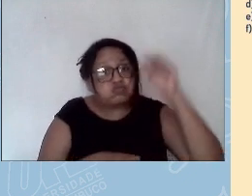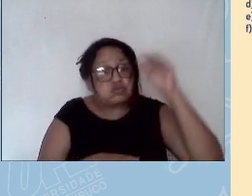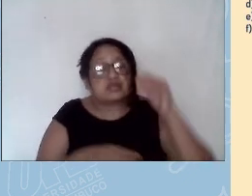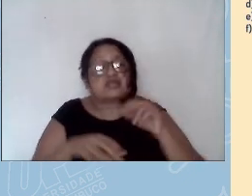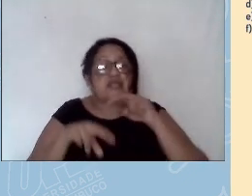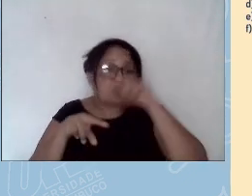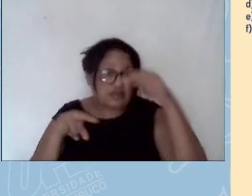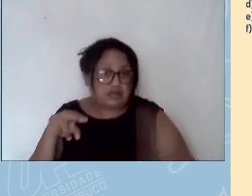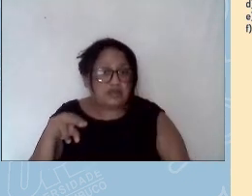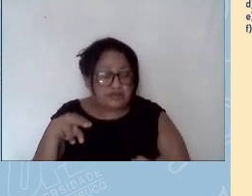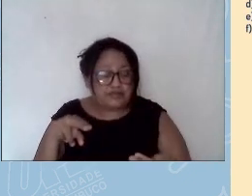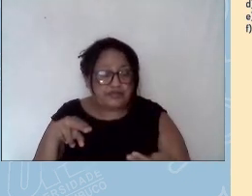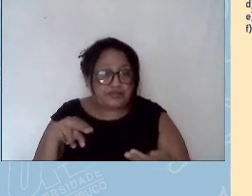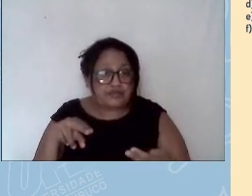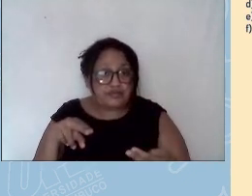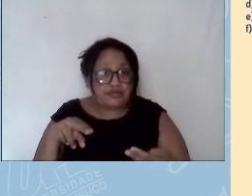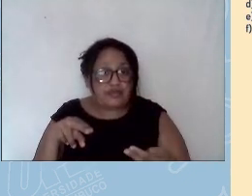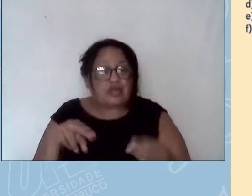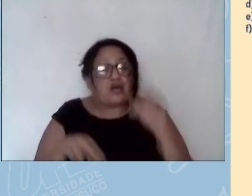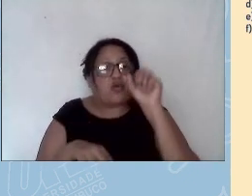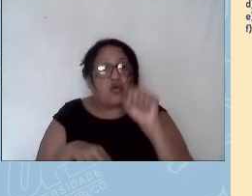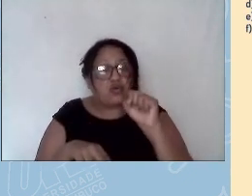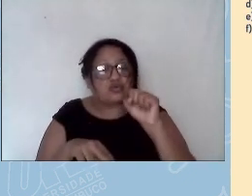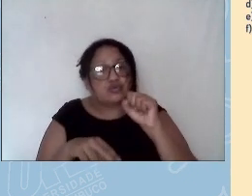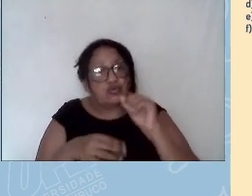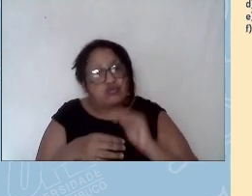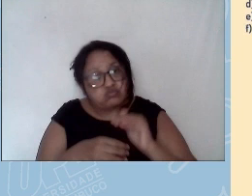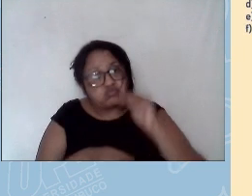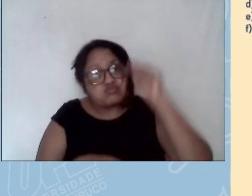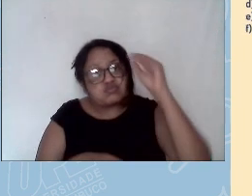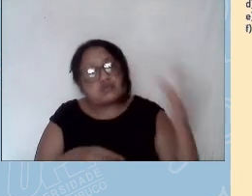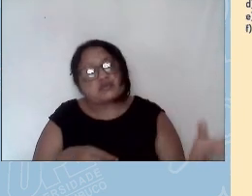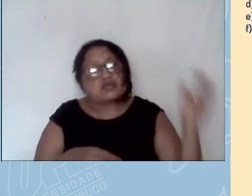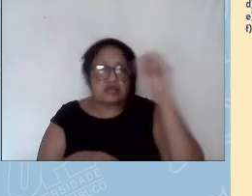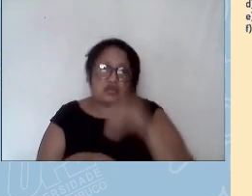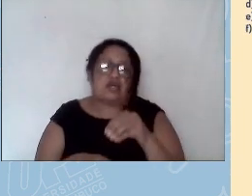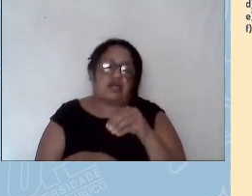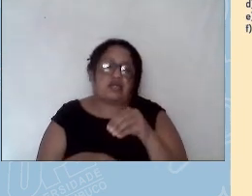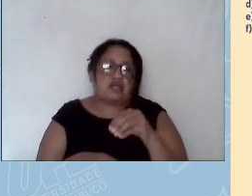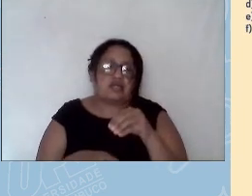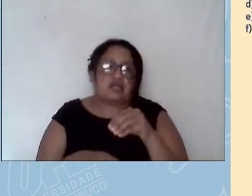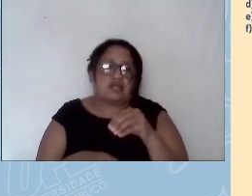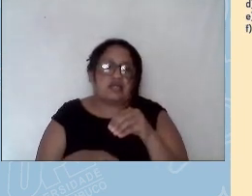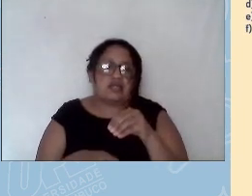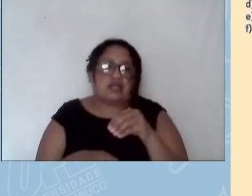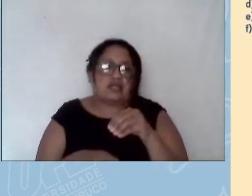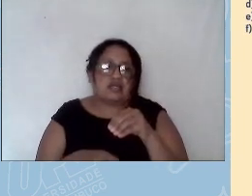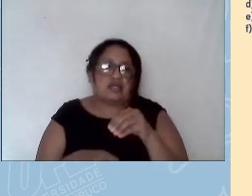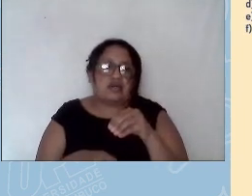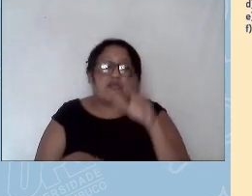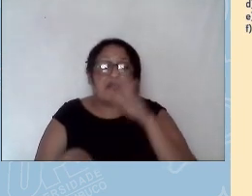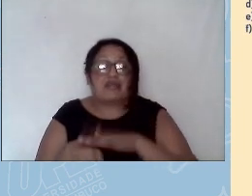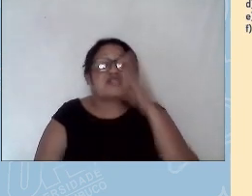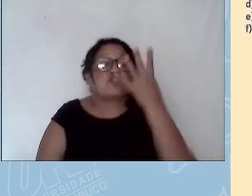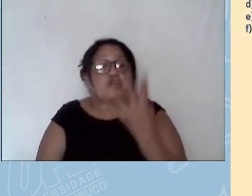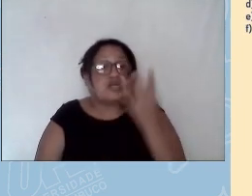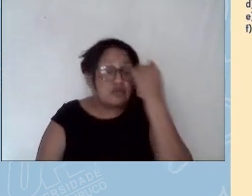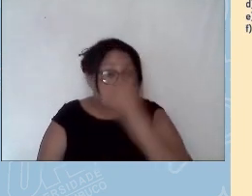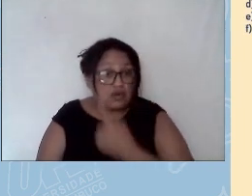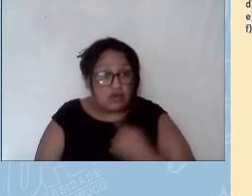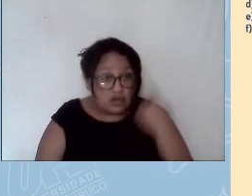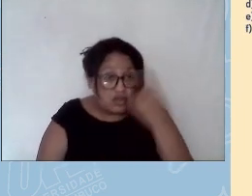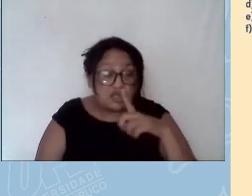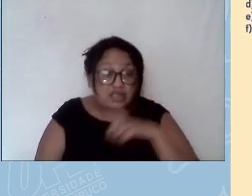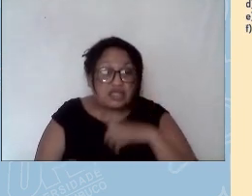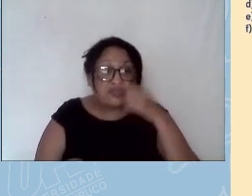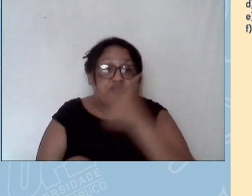né então seriam oito litros adicionais então a gente passada passadas mais quatro horas a gente tinha uns vinte